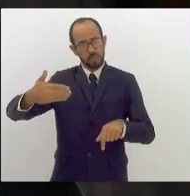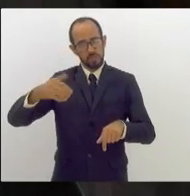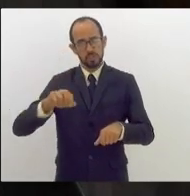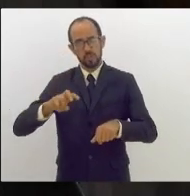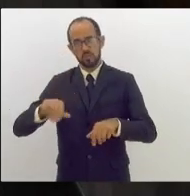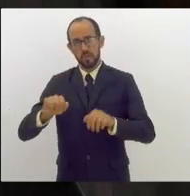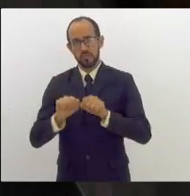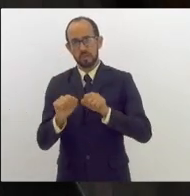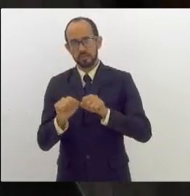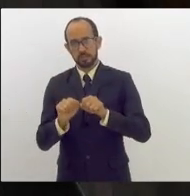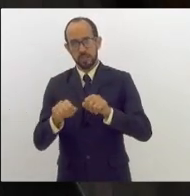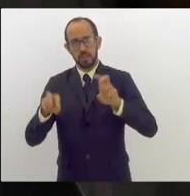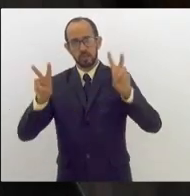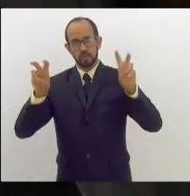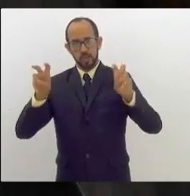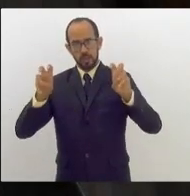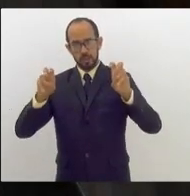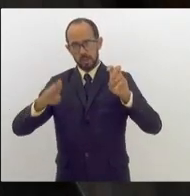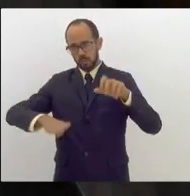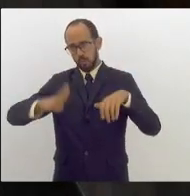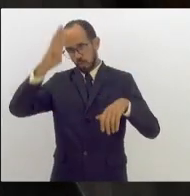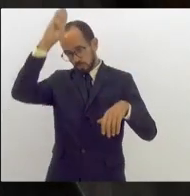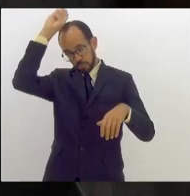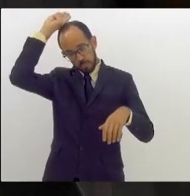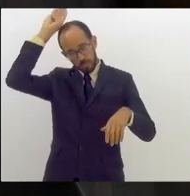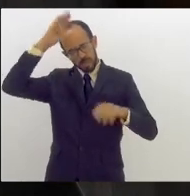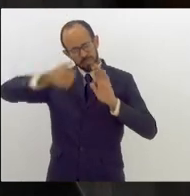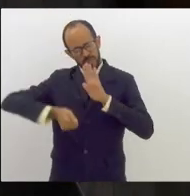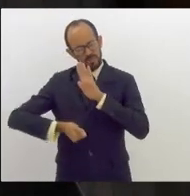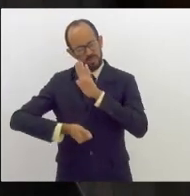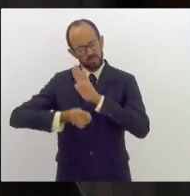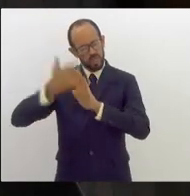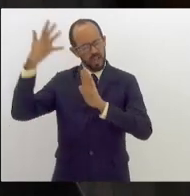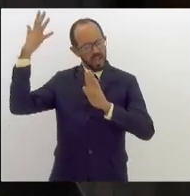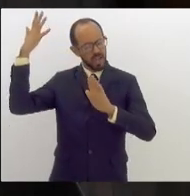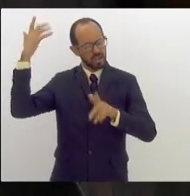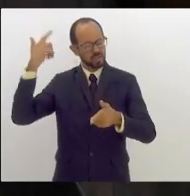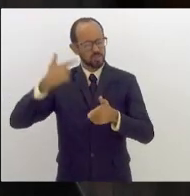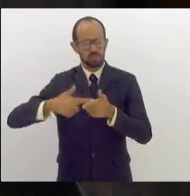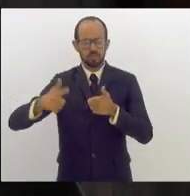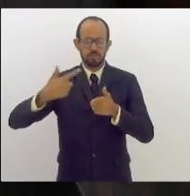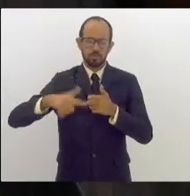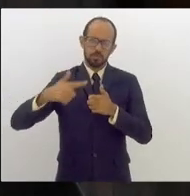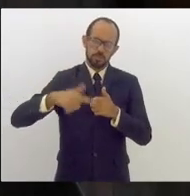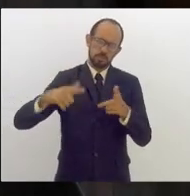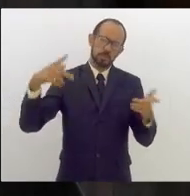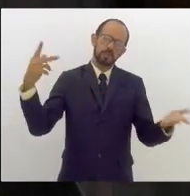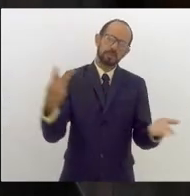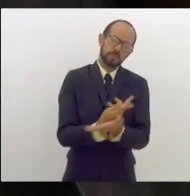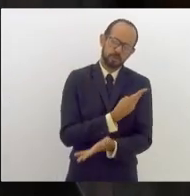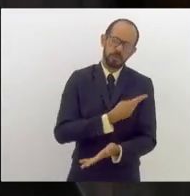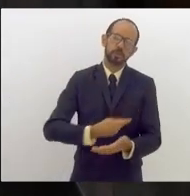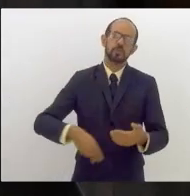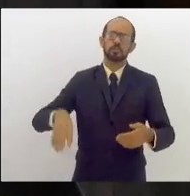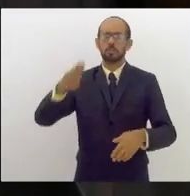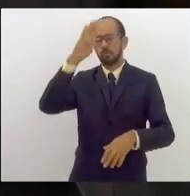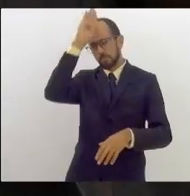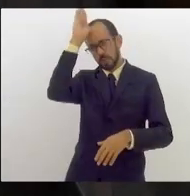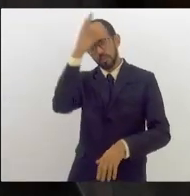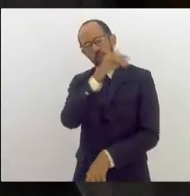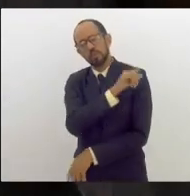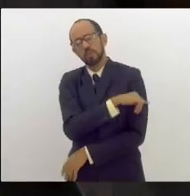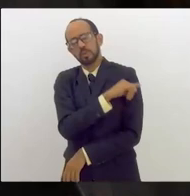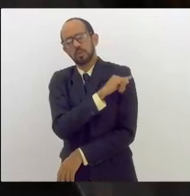do Corpo de Bombeiros aos diversos casos que abrangem o Corpo de Bombeiros Militar do Estado do Rio de Janeiro